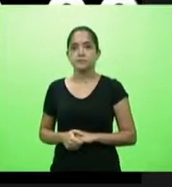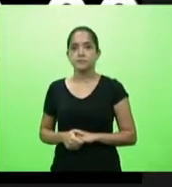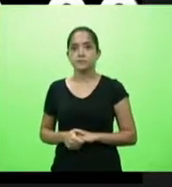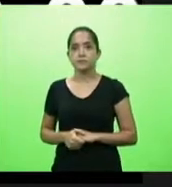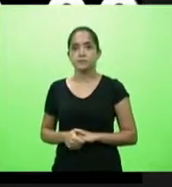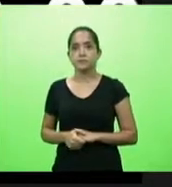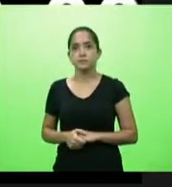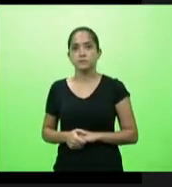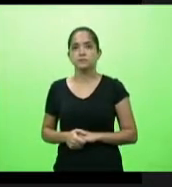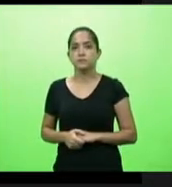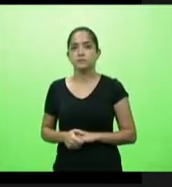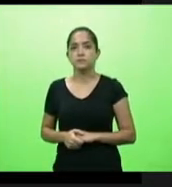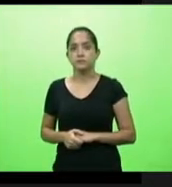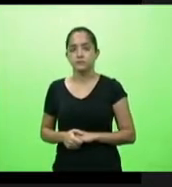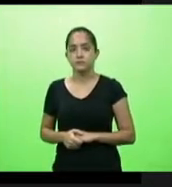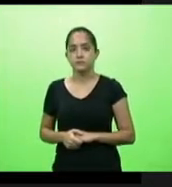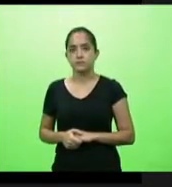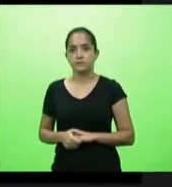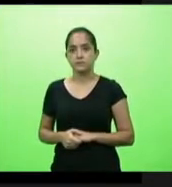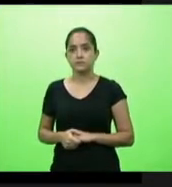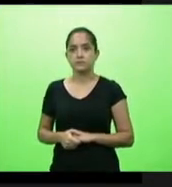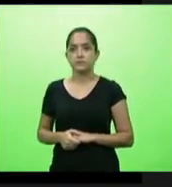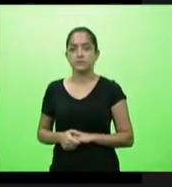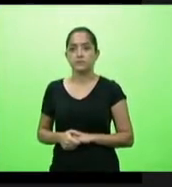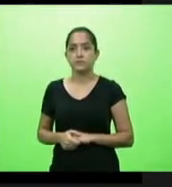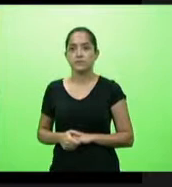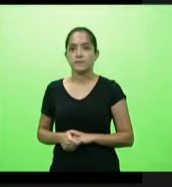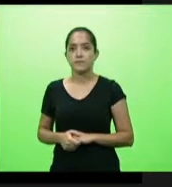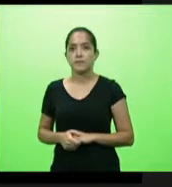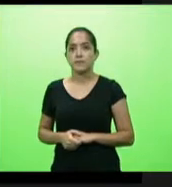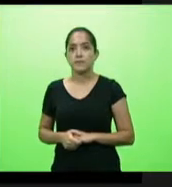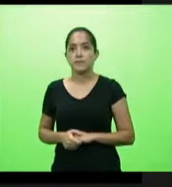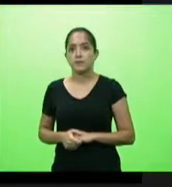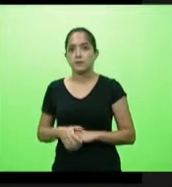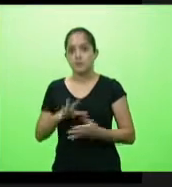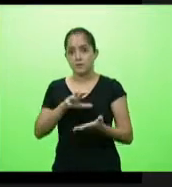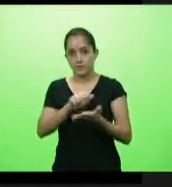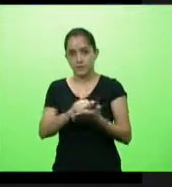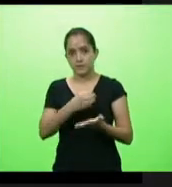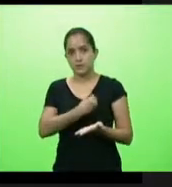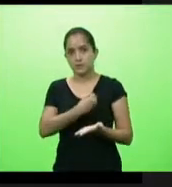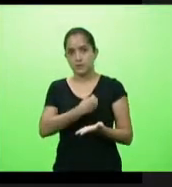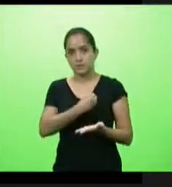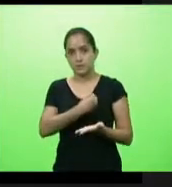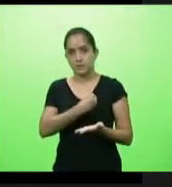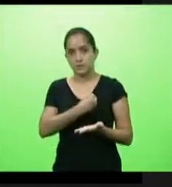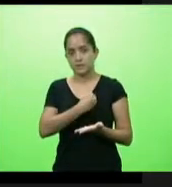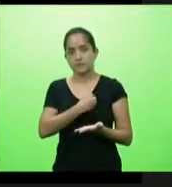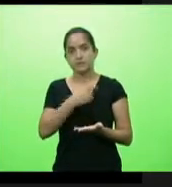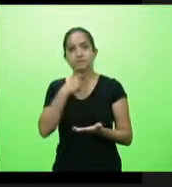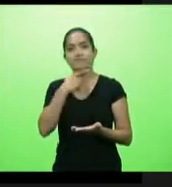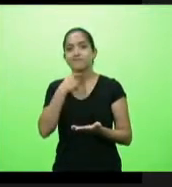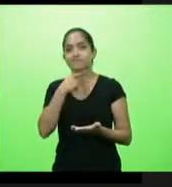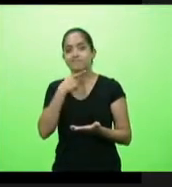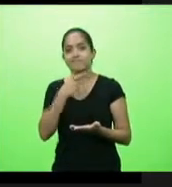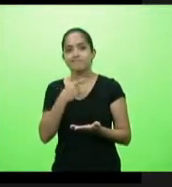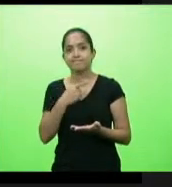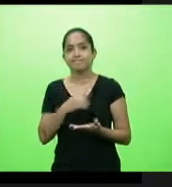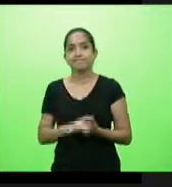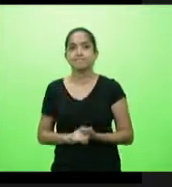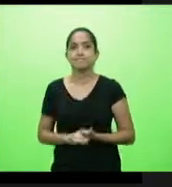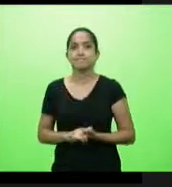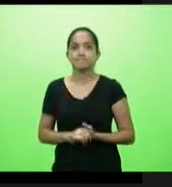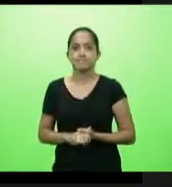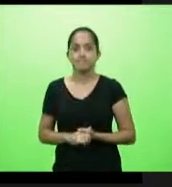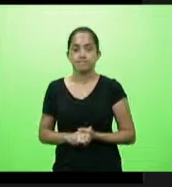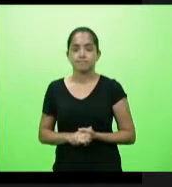Agora sim. Escutado agora? Agora sim. Somente para registrar minha presença, senhor presidente. Desculpa o incômodo, é que eu não consegui ali pelo link. Está